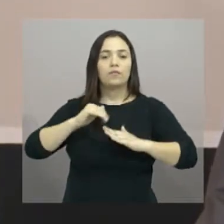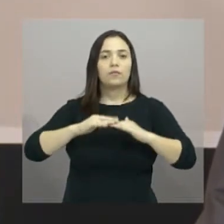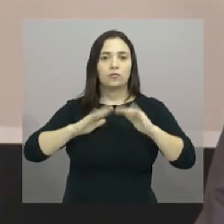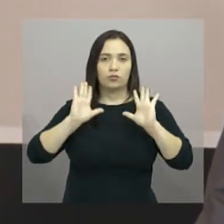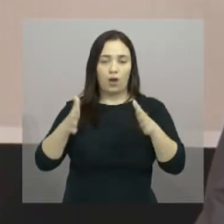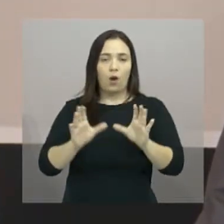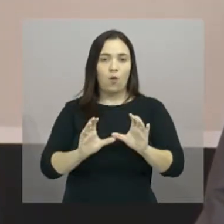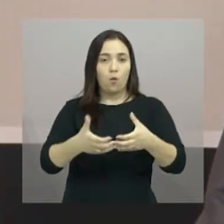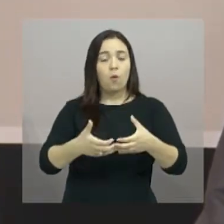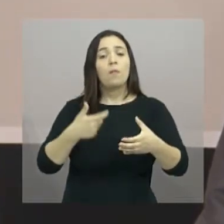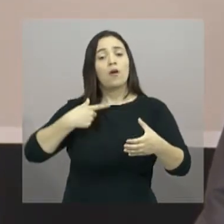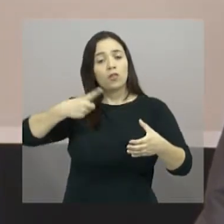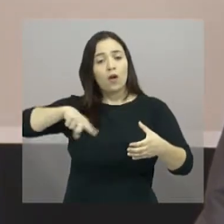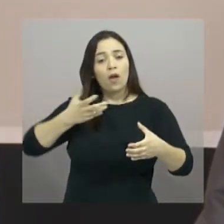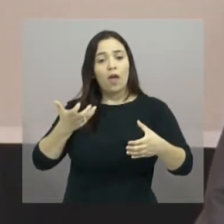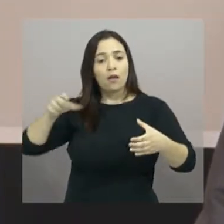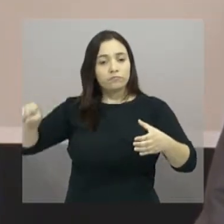o